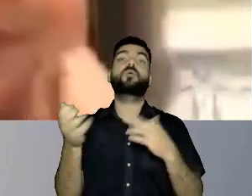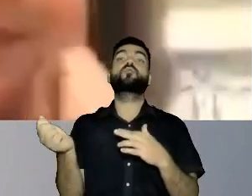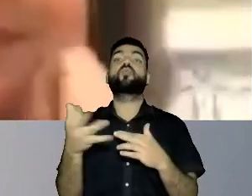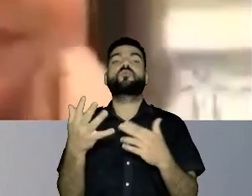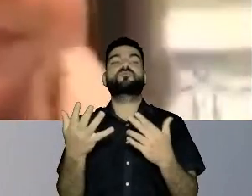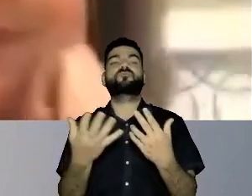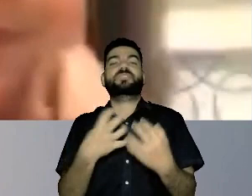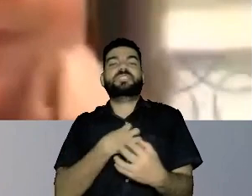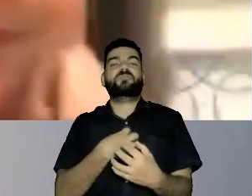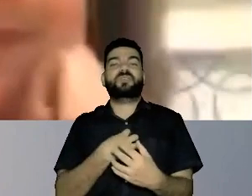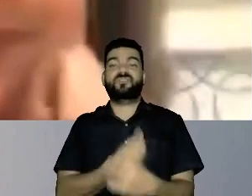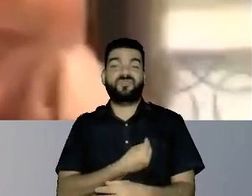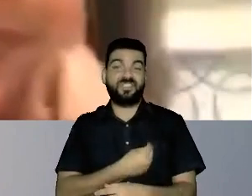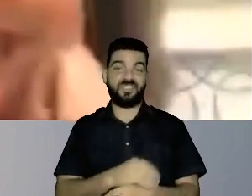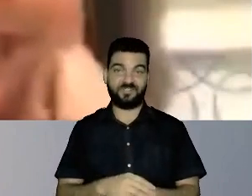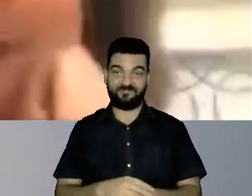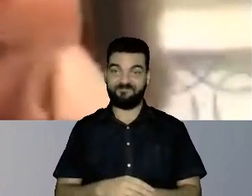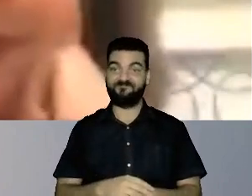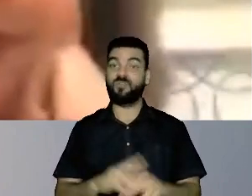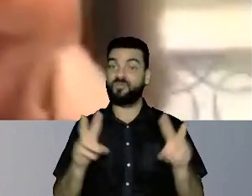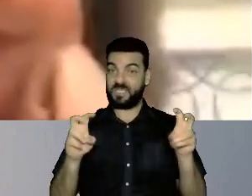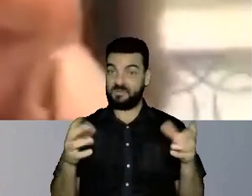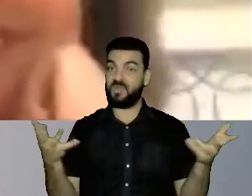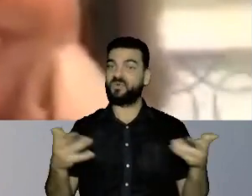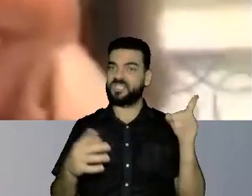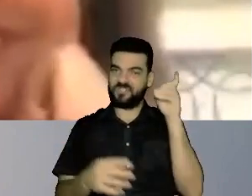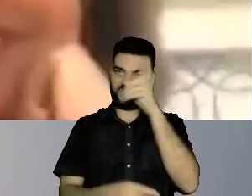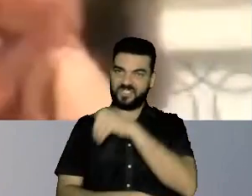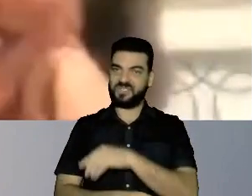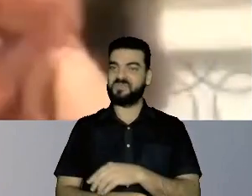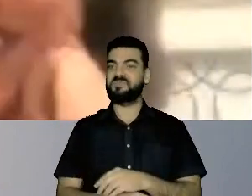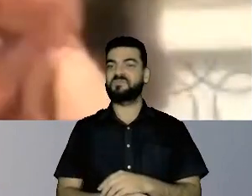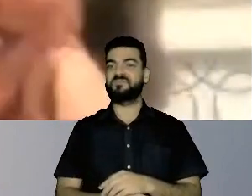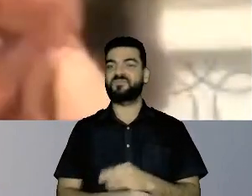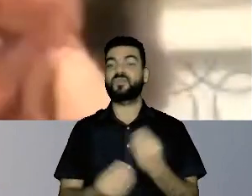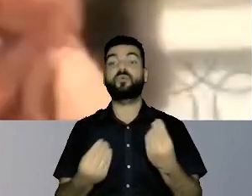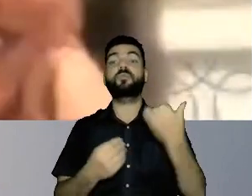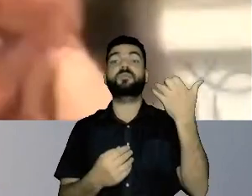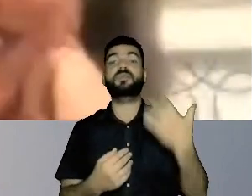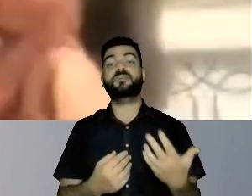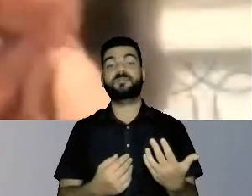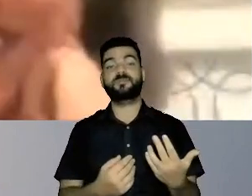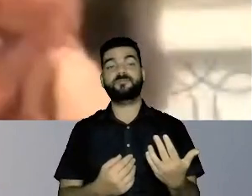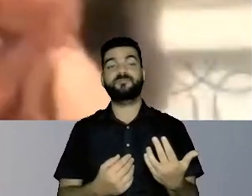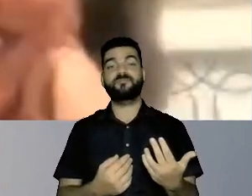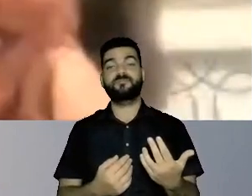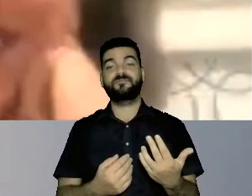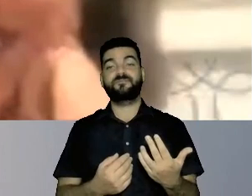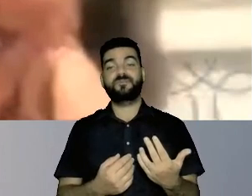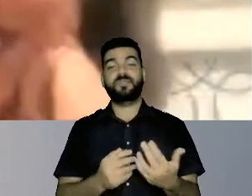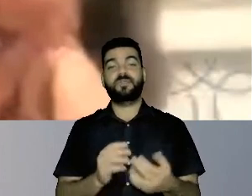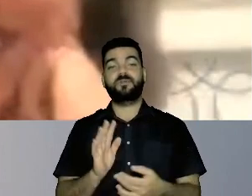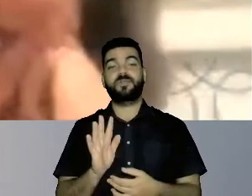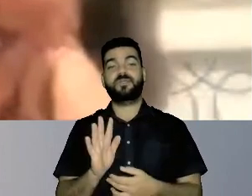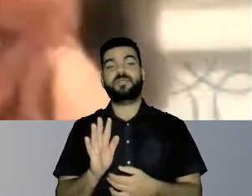cobrir novamente e criar novos a partir de antigos. Então, é bem complicado,